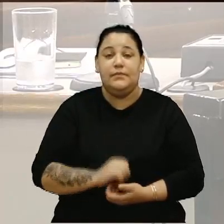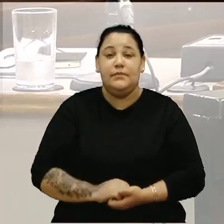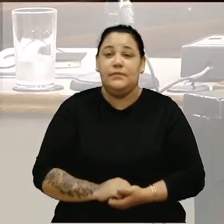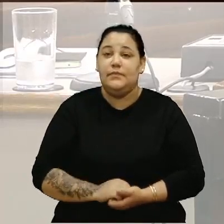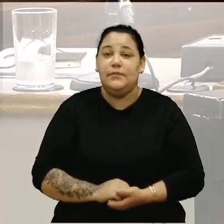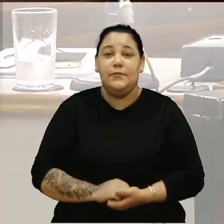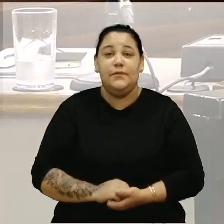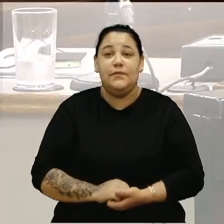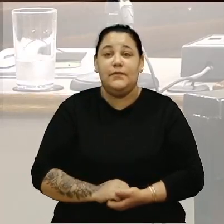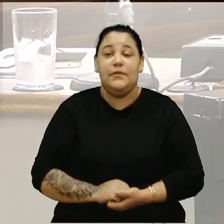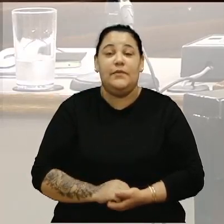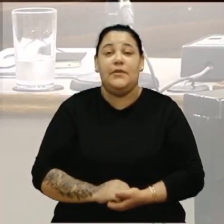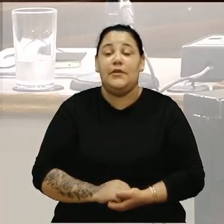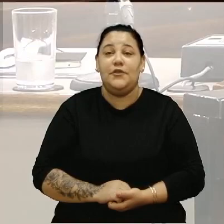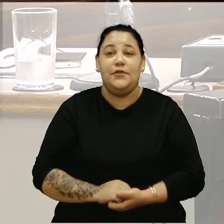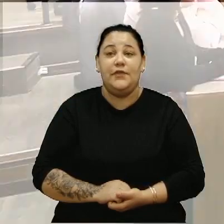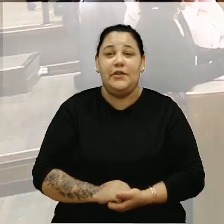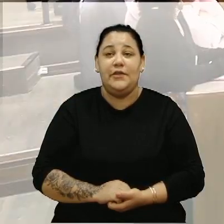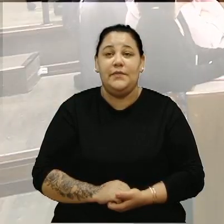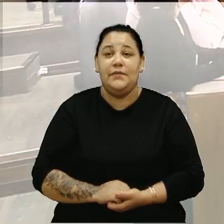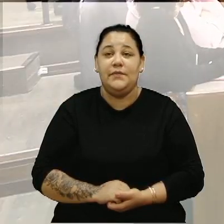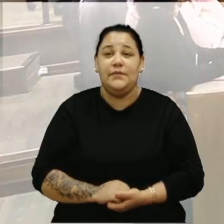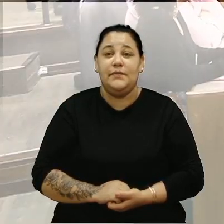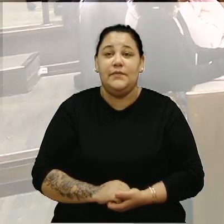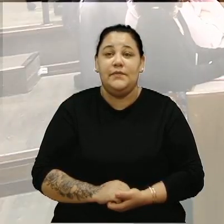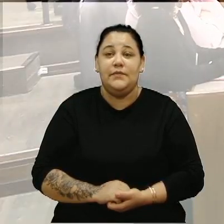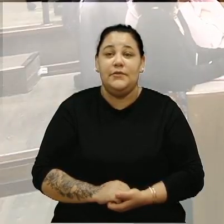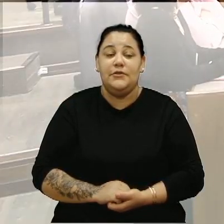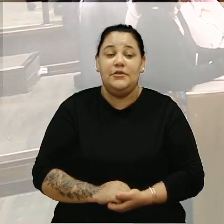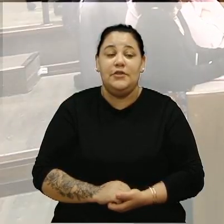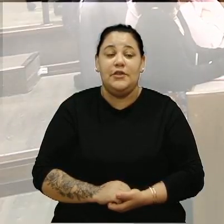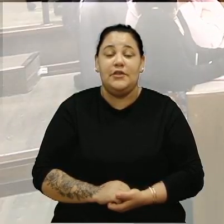Seria isso, presidente.